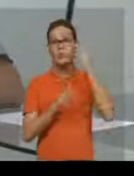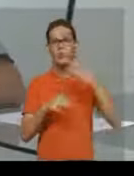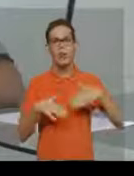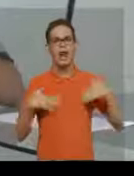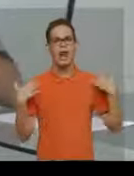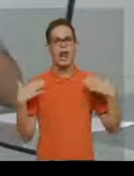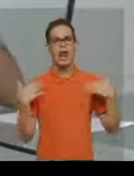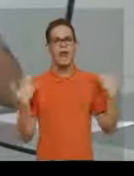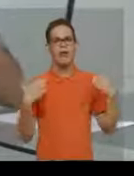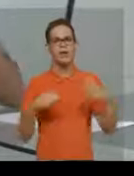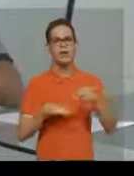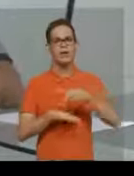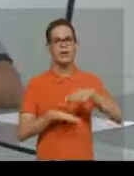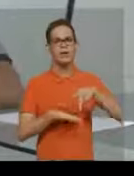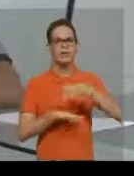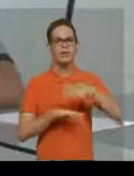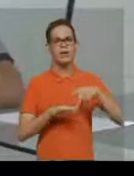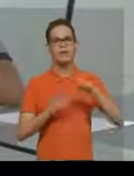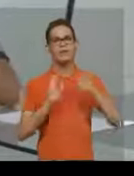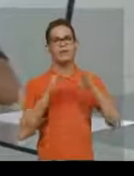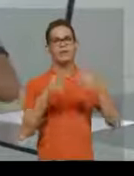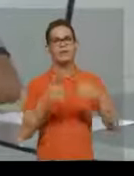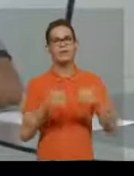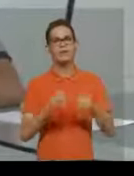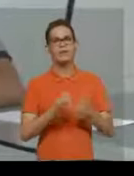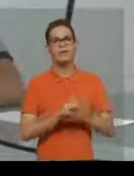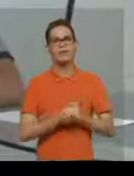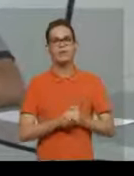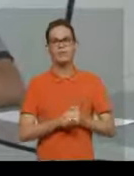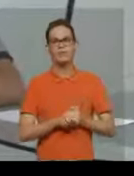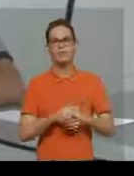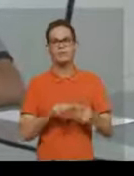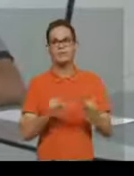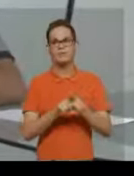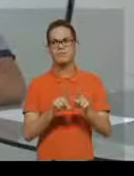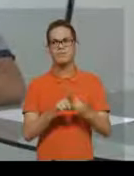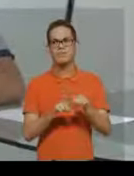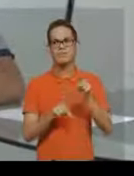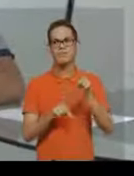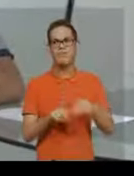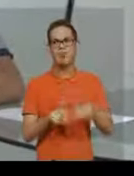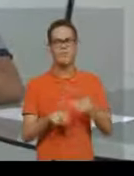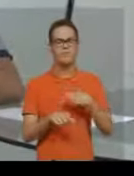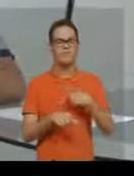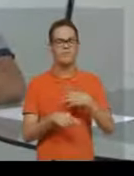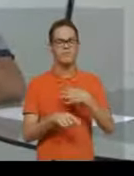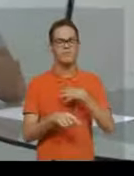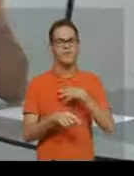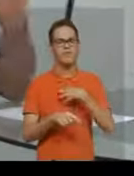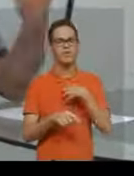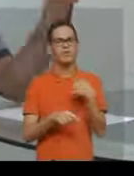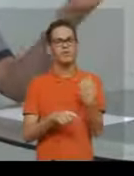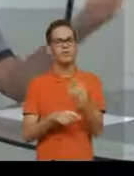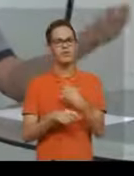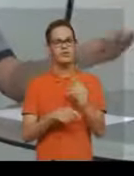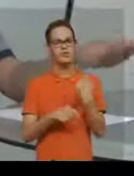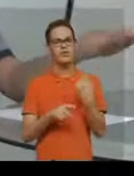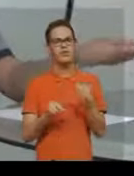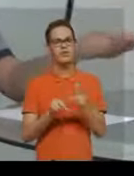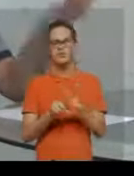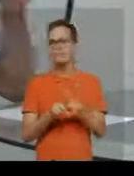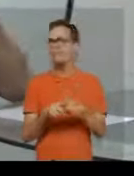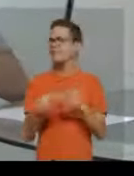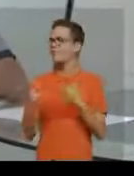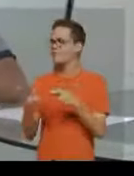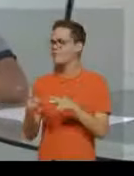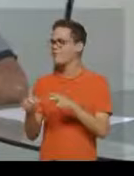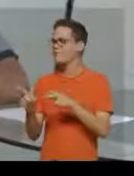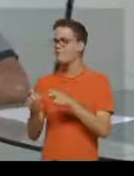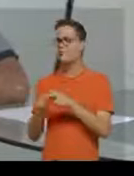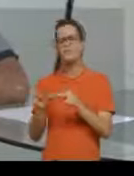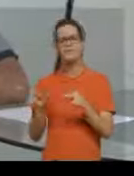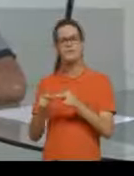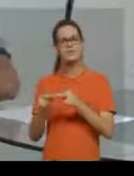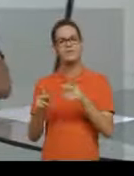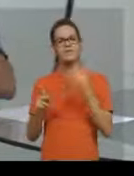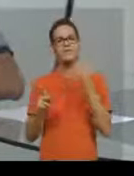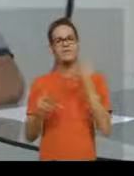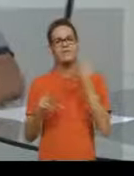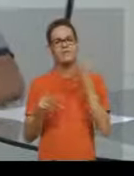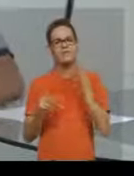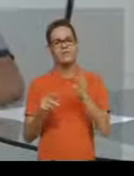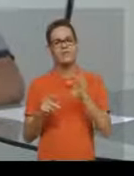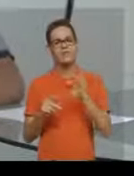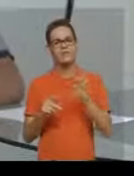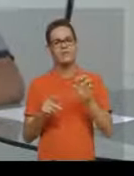alegre, todo mundo voltado para isso, só pensando nisso. E é uma maneira também da gente, igual o professor Fernando falou, aqui no Brasil,